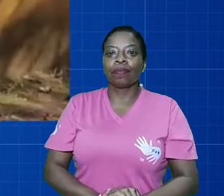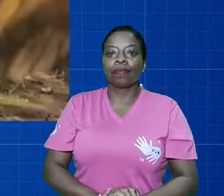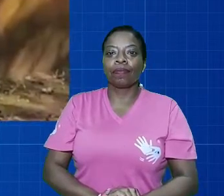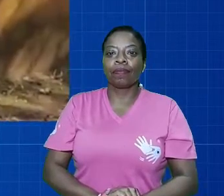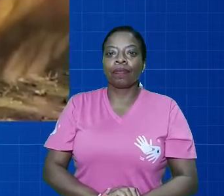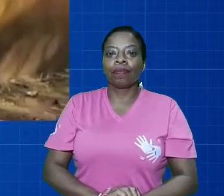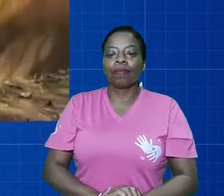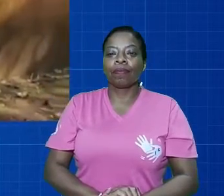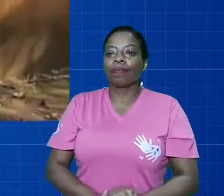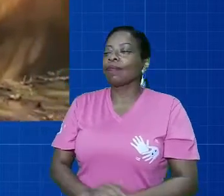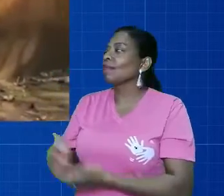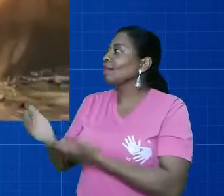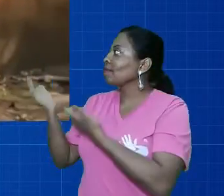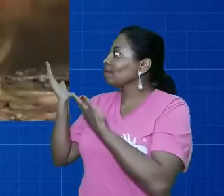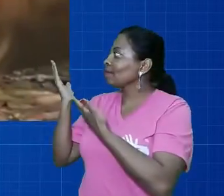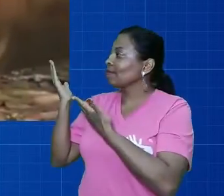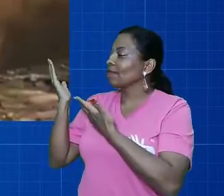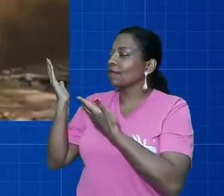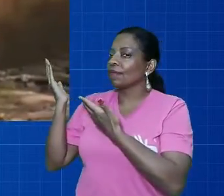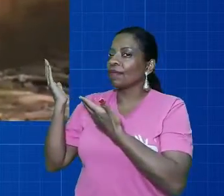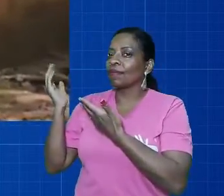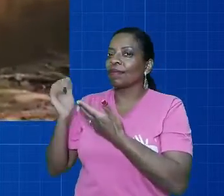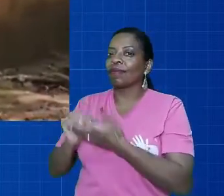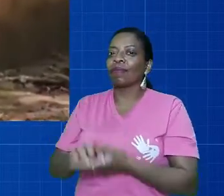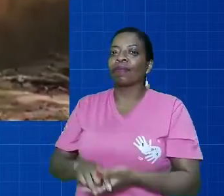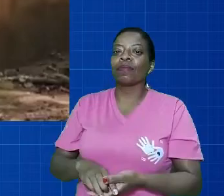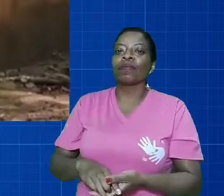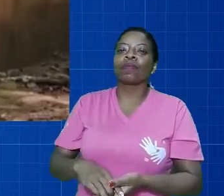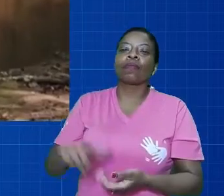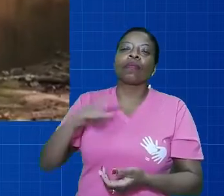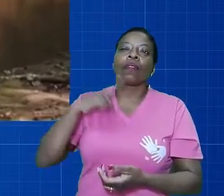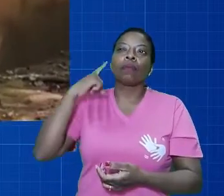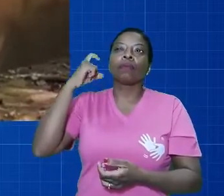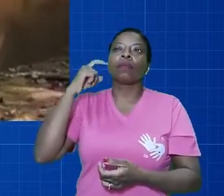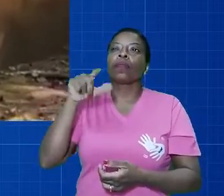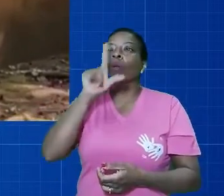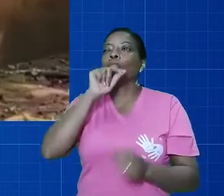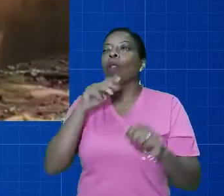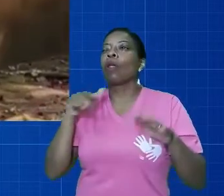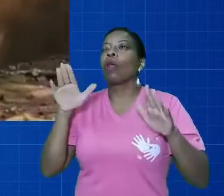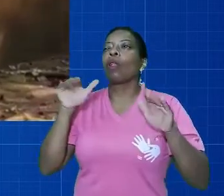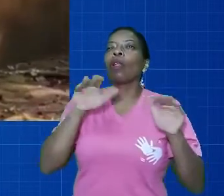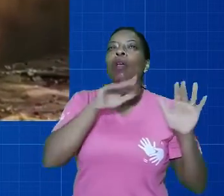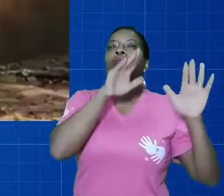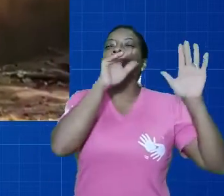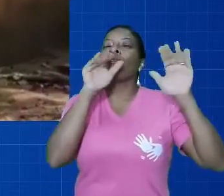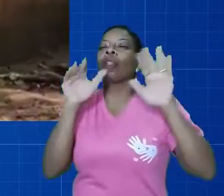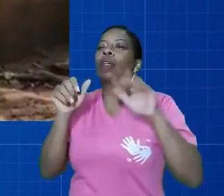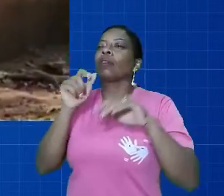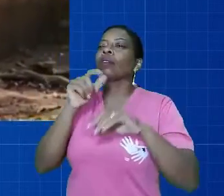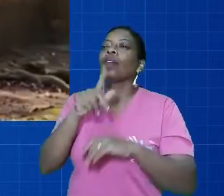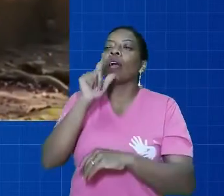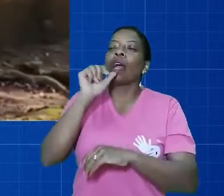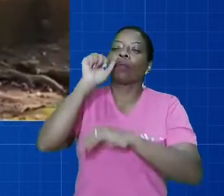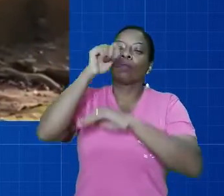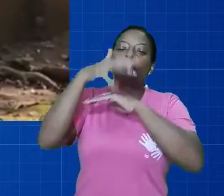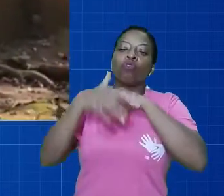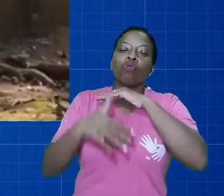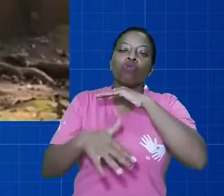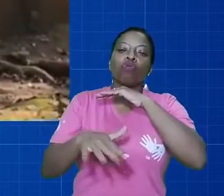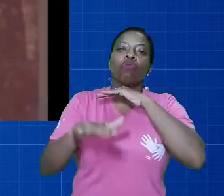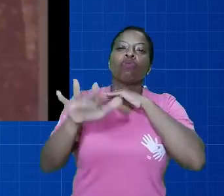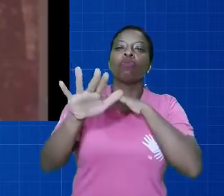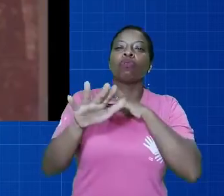Aqui nesse espaço, ao som da cachoeira, ao som dos pássaros, com essa luz natural que propiciava tanto trabalho de